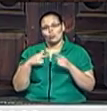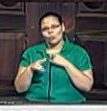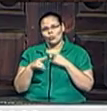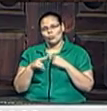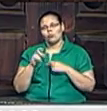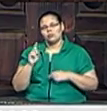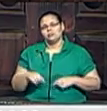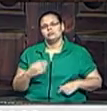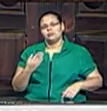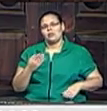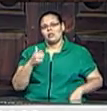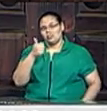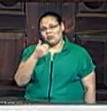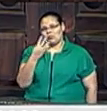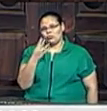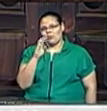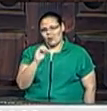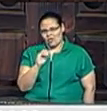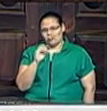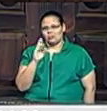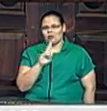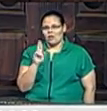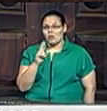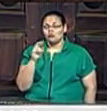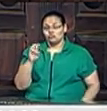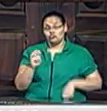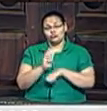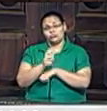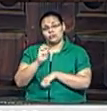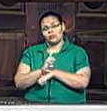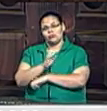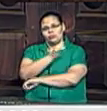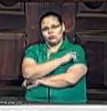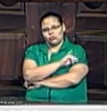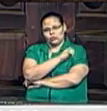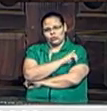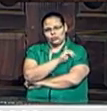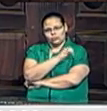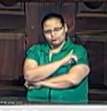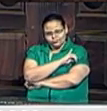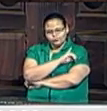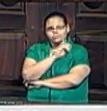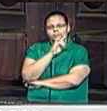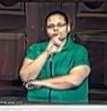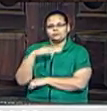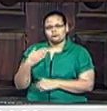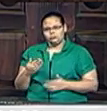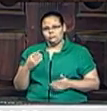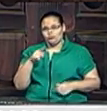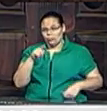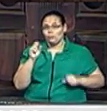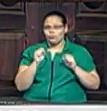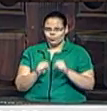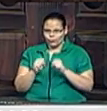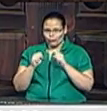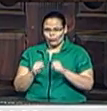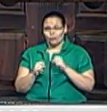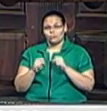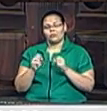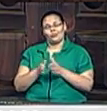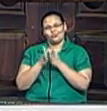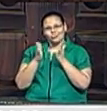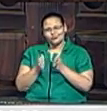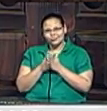Bolsa Família é de R$ 140,00. O Estado do Rio de Janeiro determinou que a linha para que você possa sair da